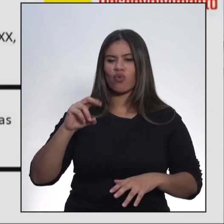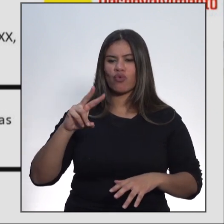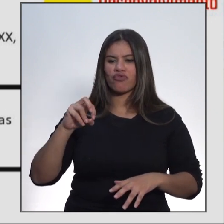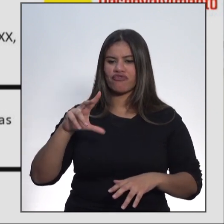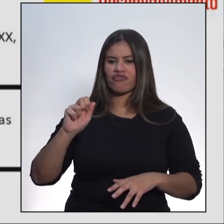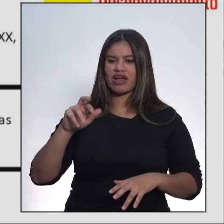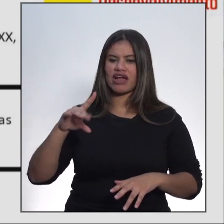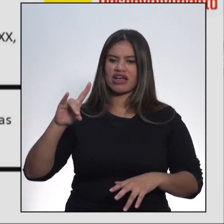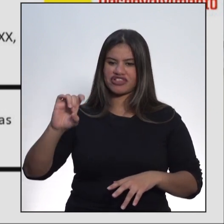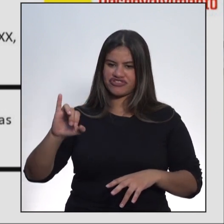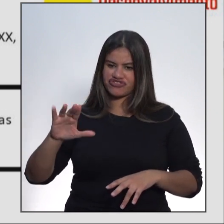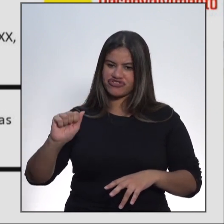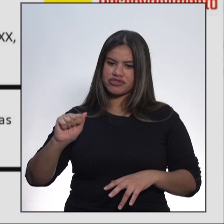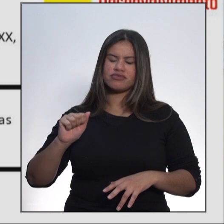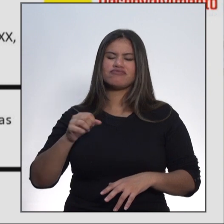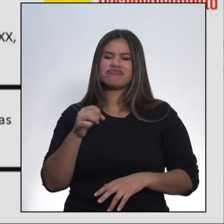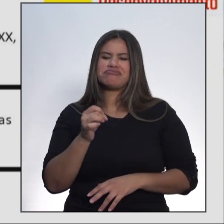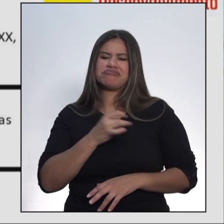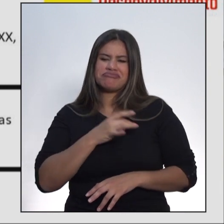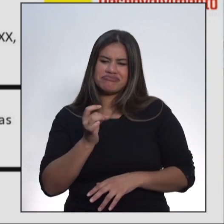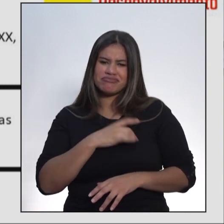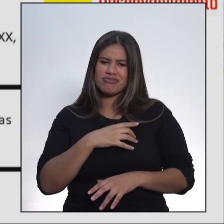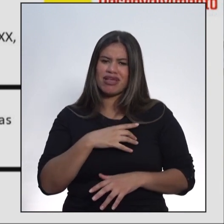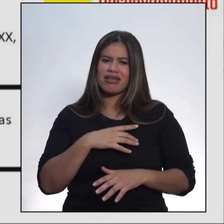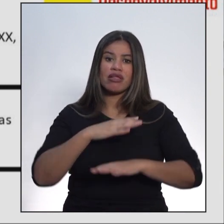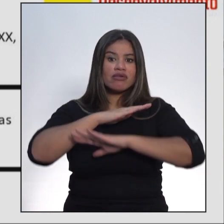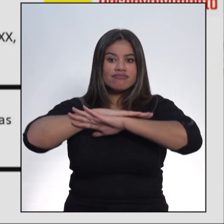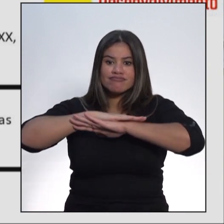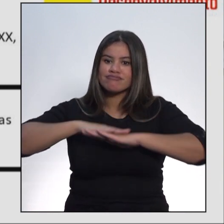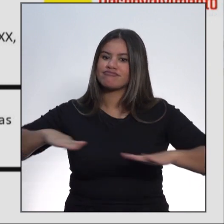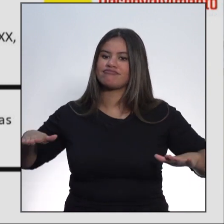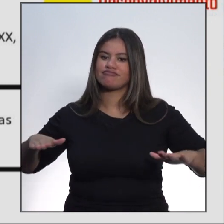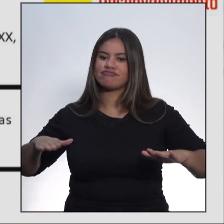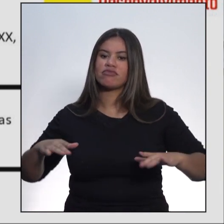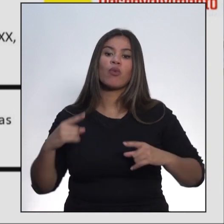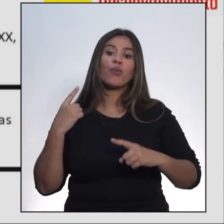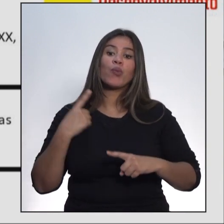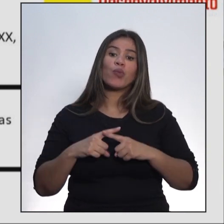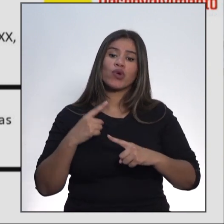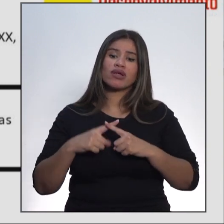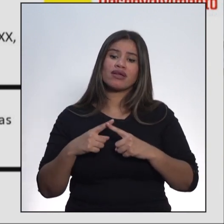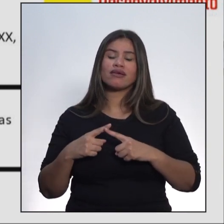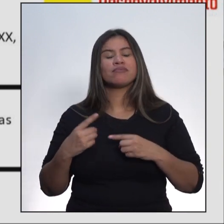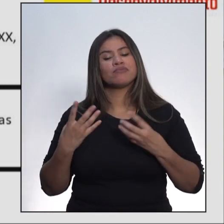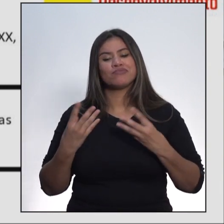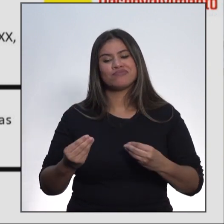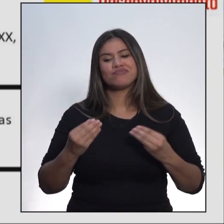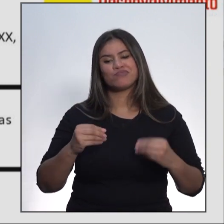tá? Porque infelizmente, né, muitas mulheres